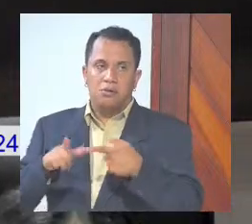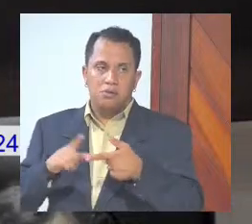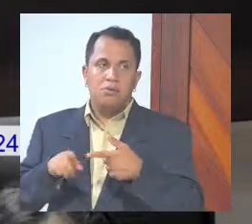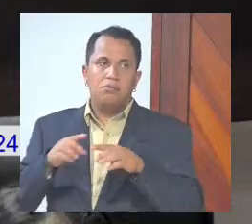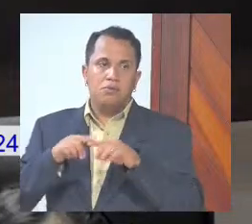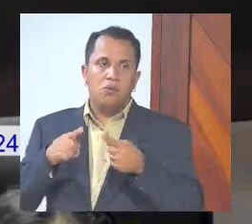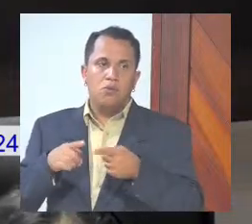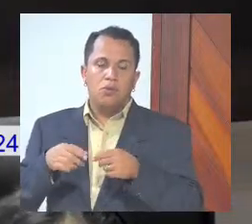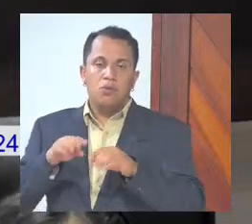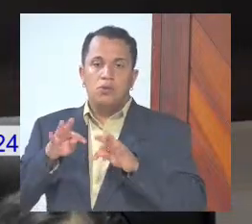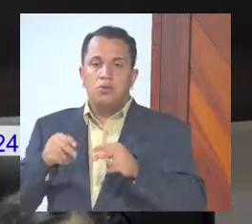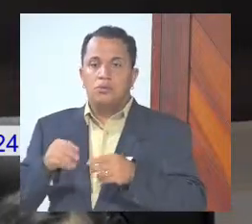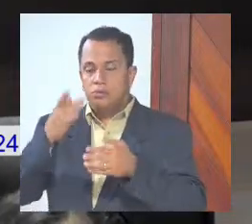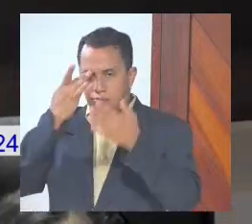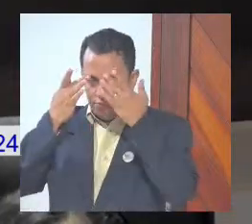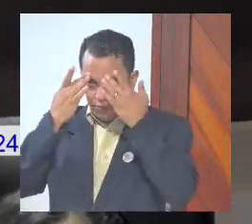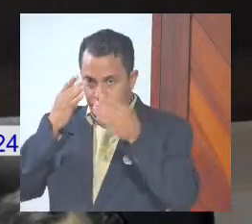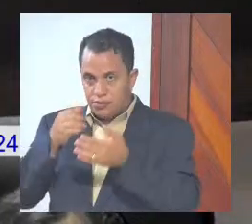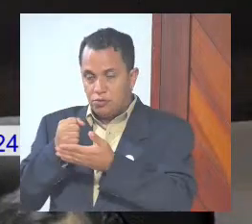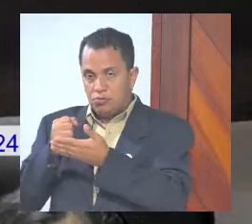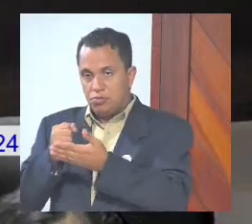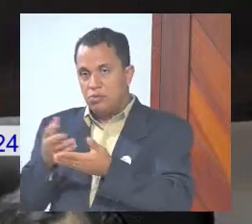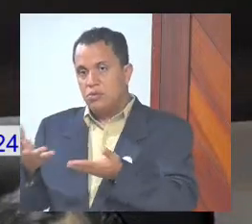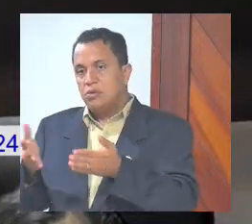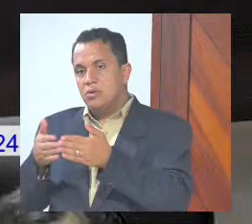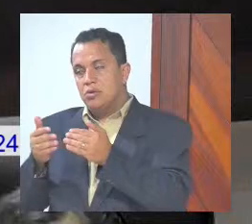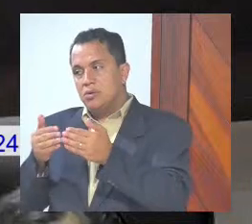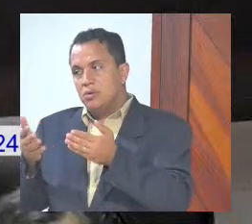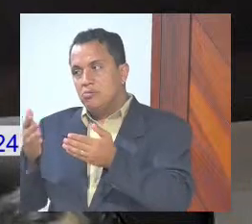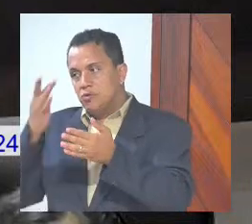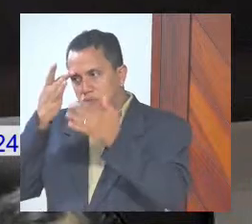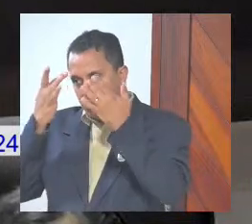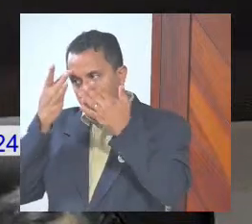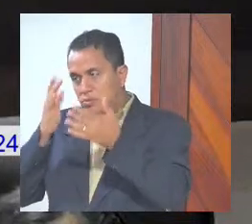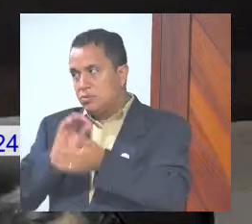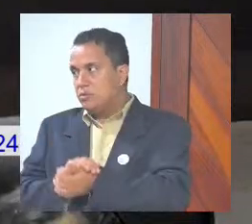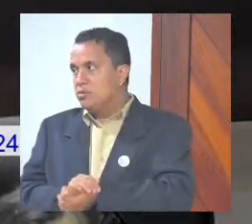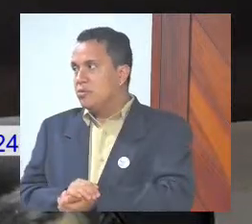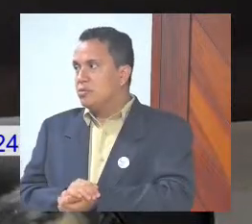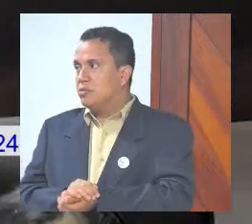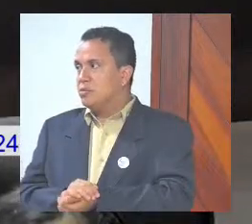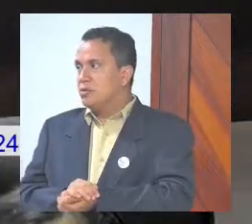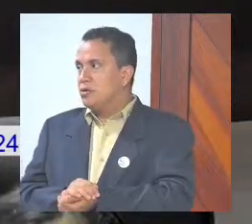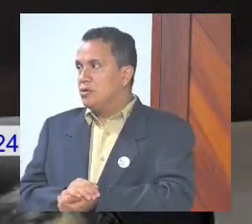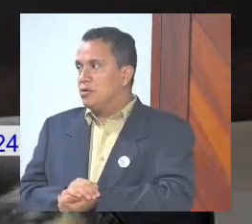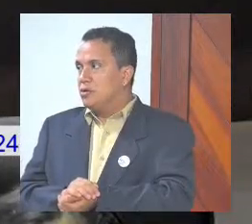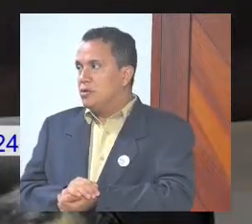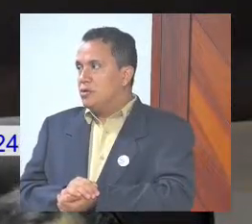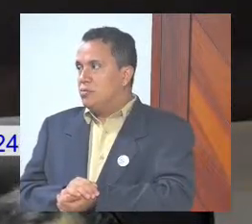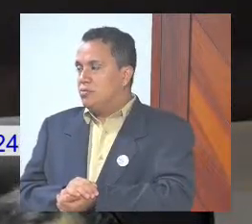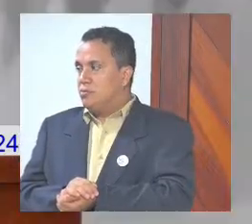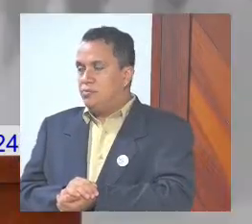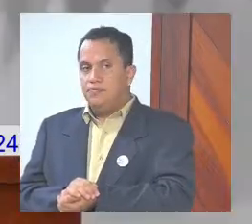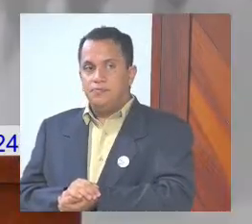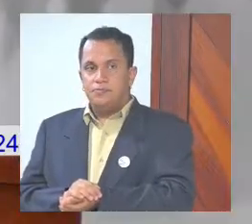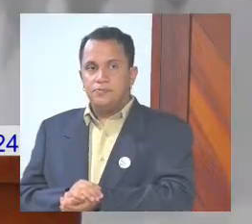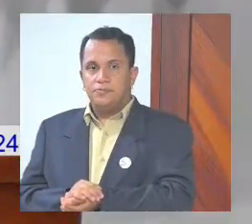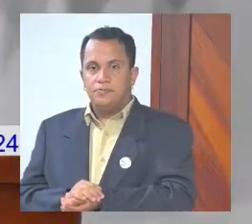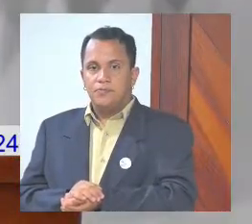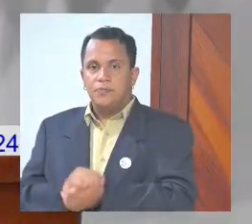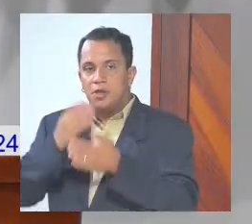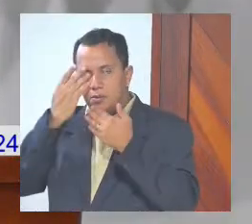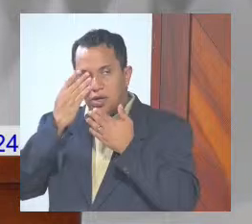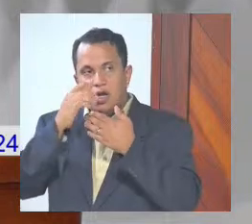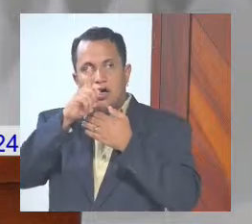resto. Então, é o meu entendimento. Então, só assim, peço essa ponderação ao vereador Riba. Obrigado, excelência. Muito obrigado, vereador